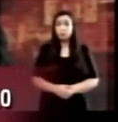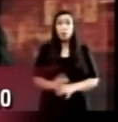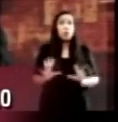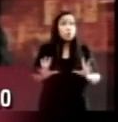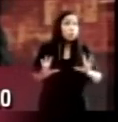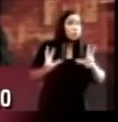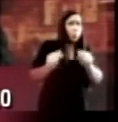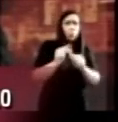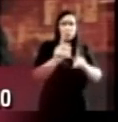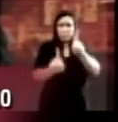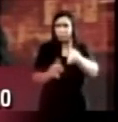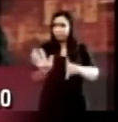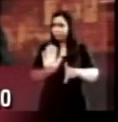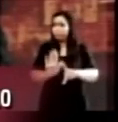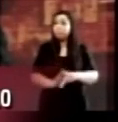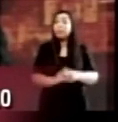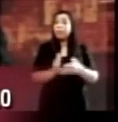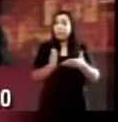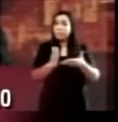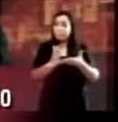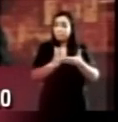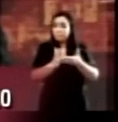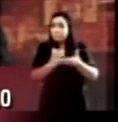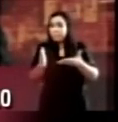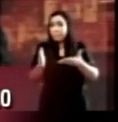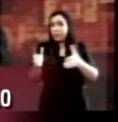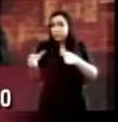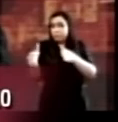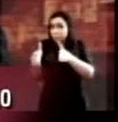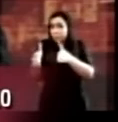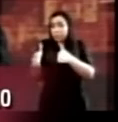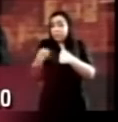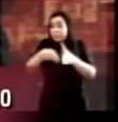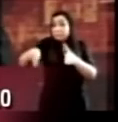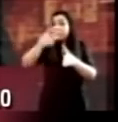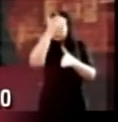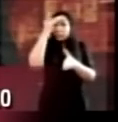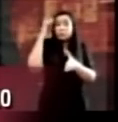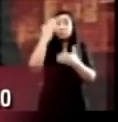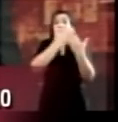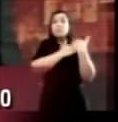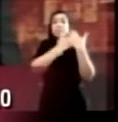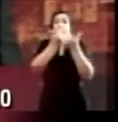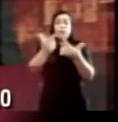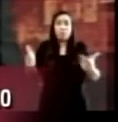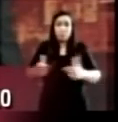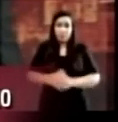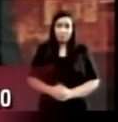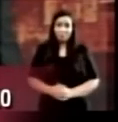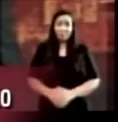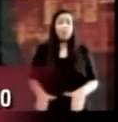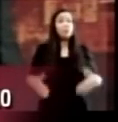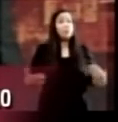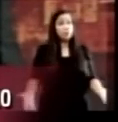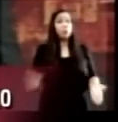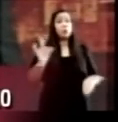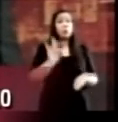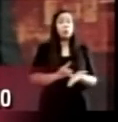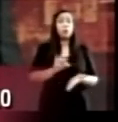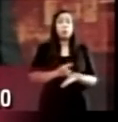população. É uma parte da população. Essa parte irresponsável da população. Então, na